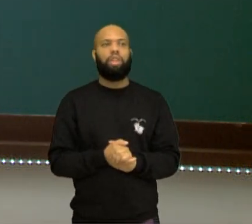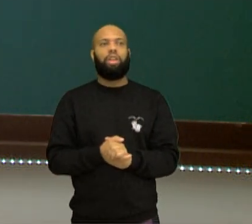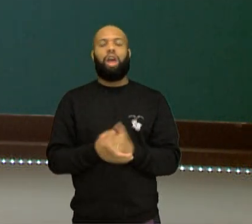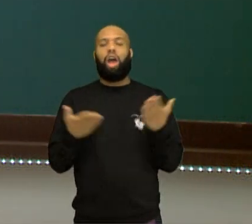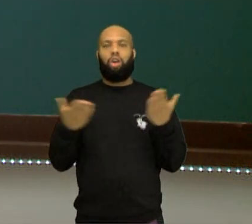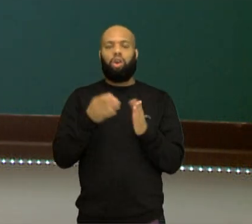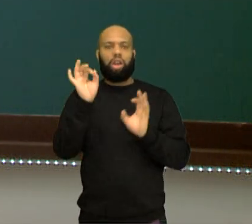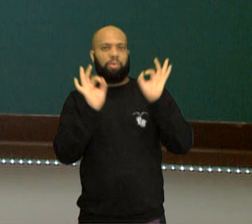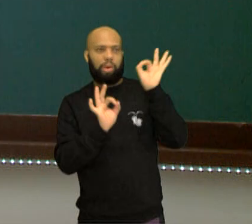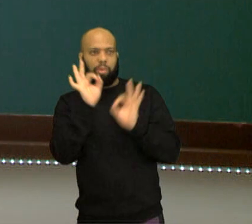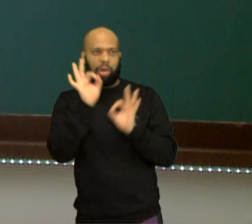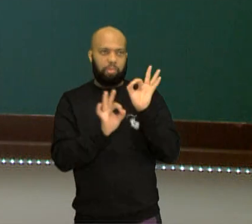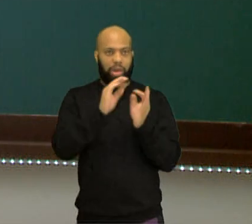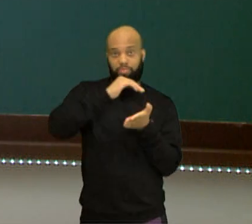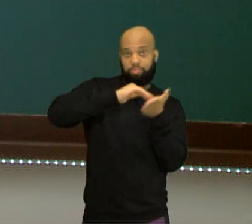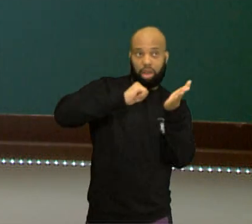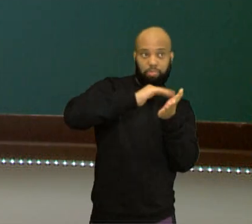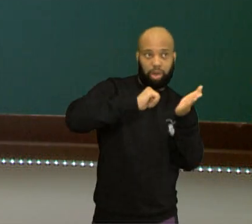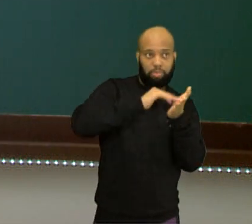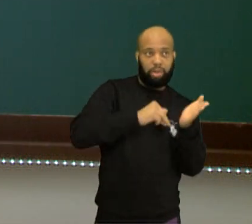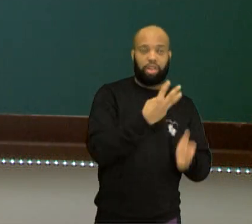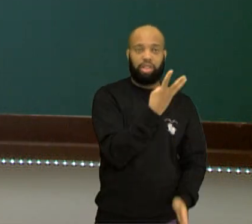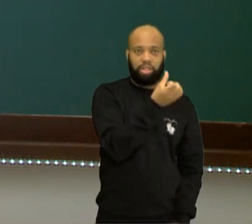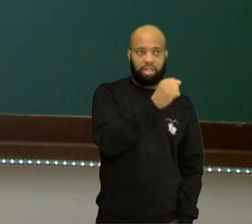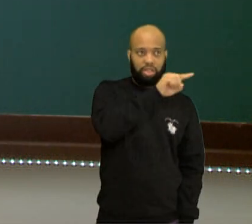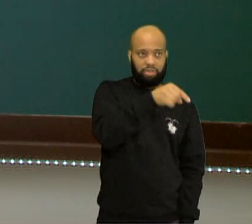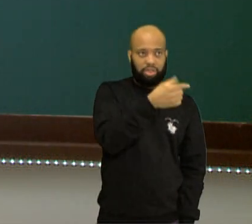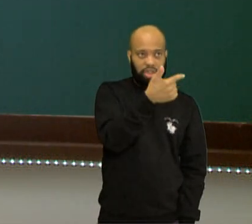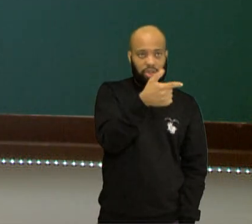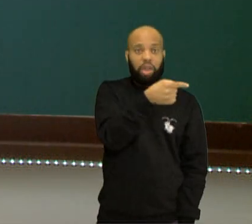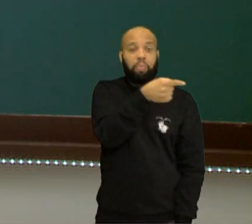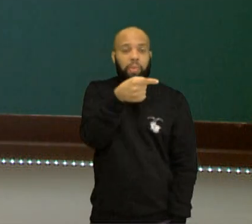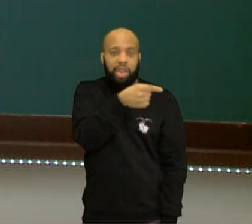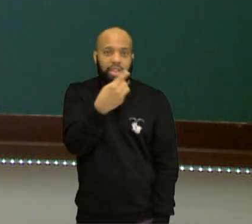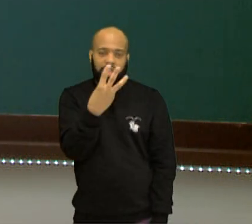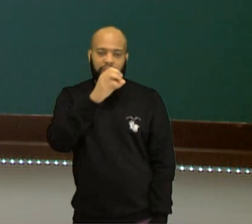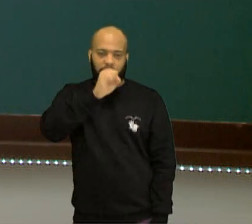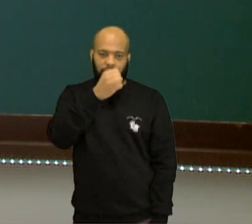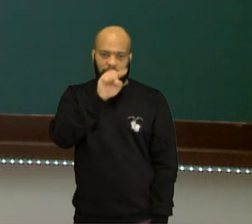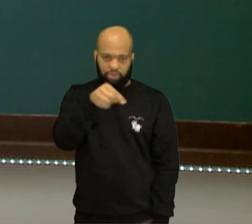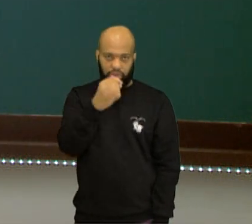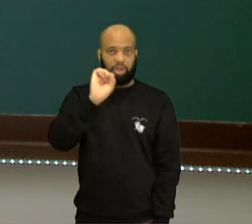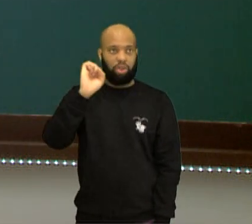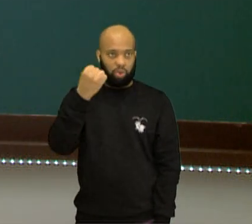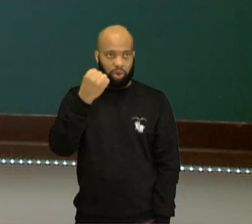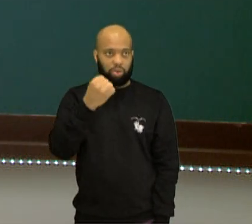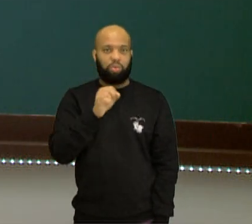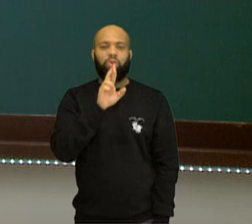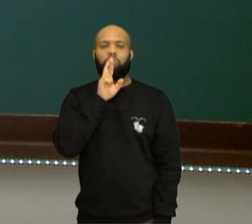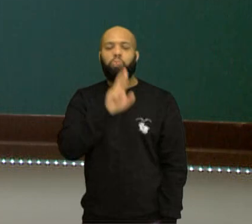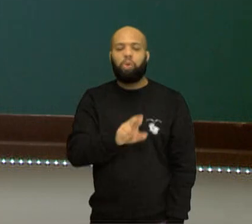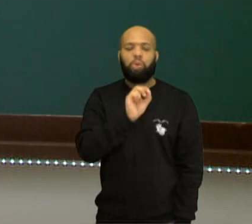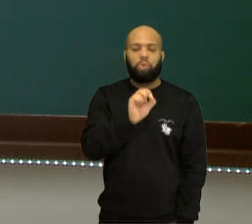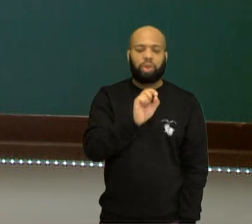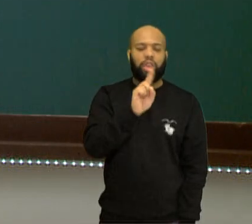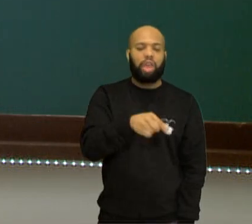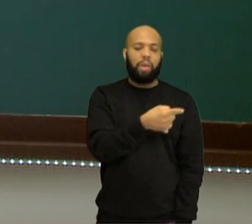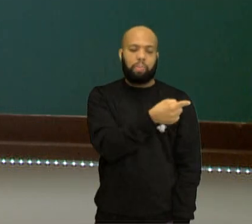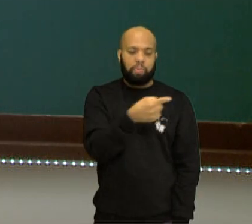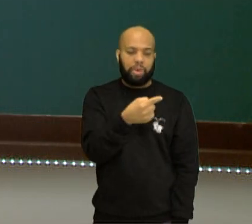essa subtração, nós temos que 36,2 menos 38,8 é menos 2,6, tá